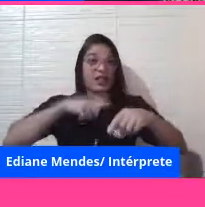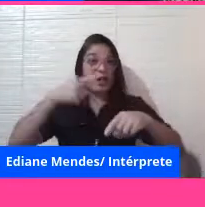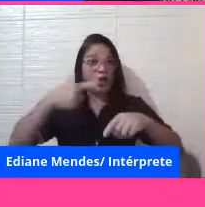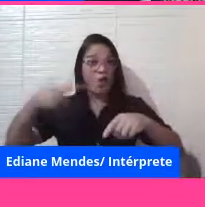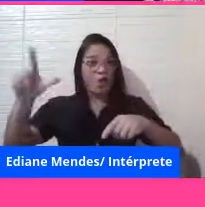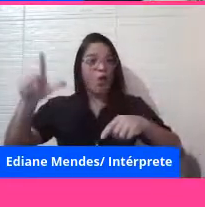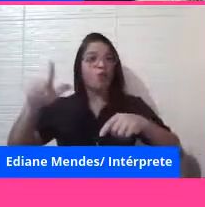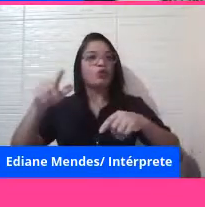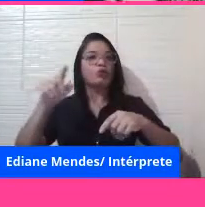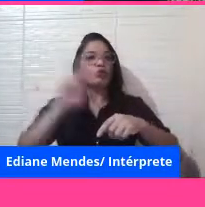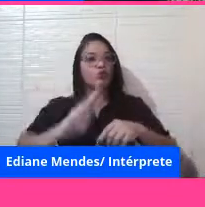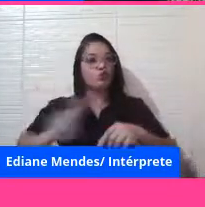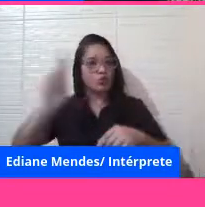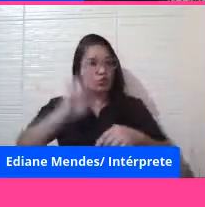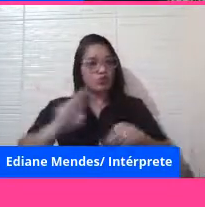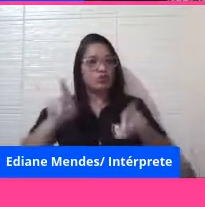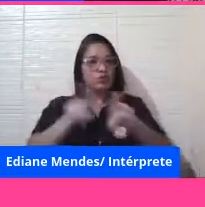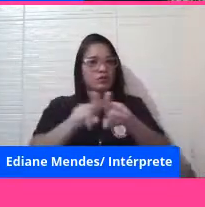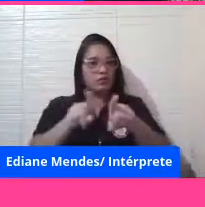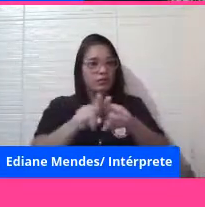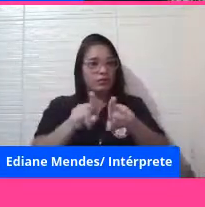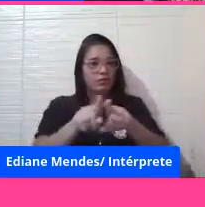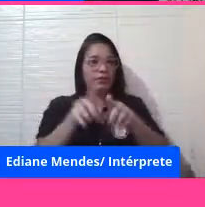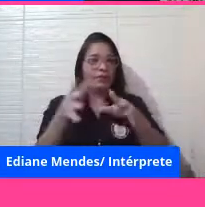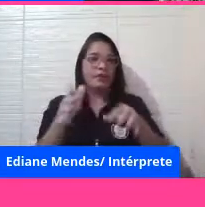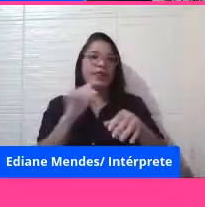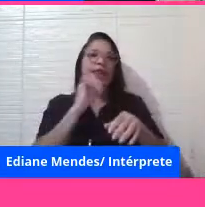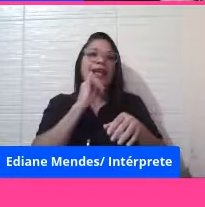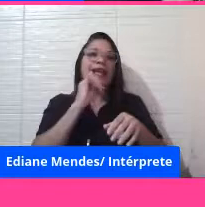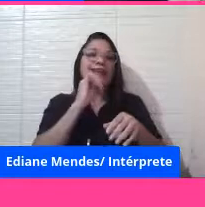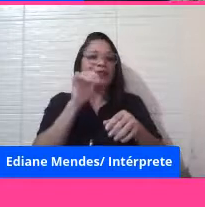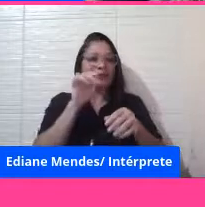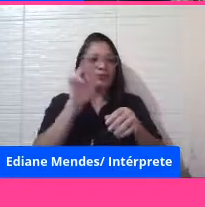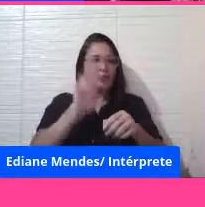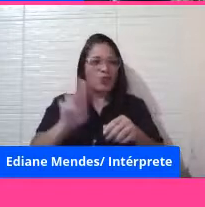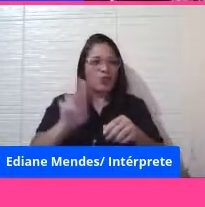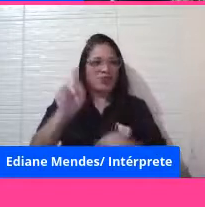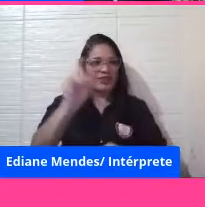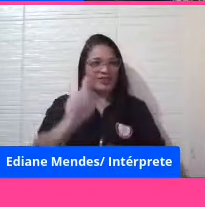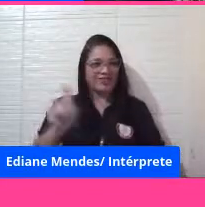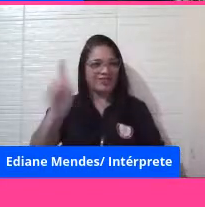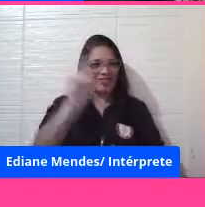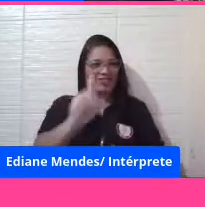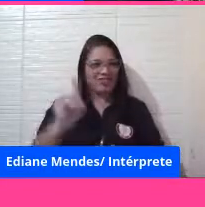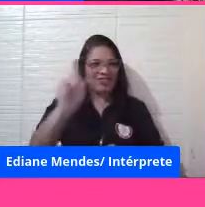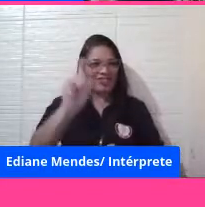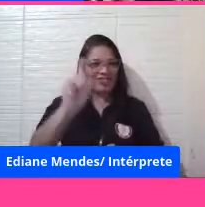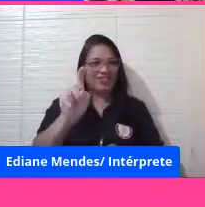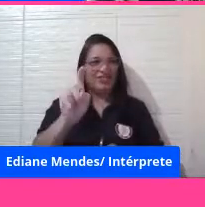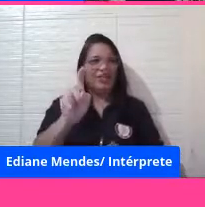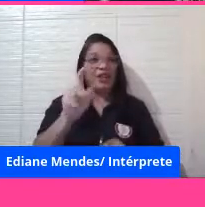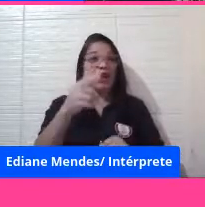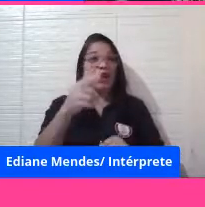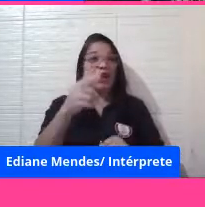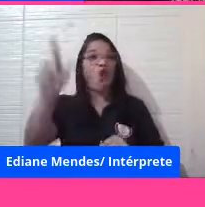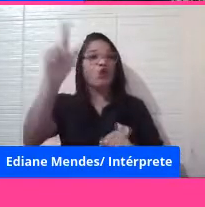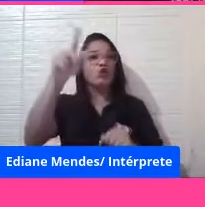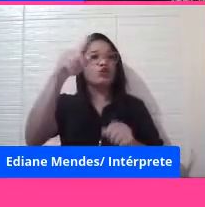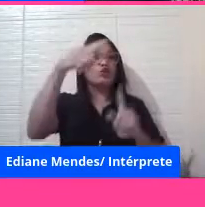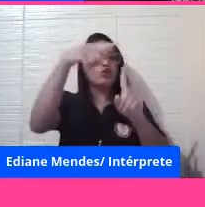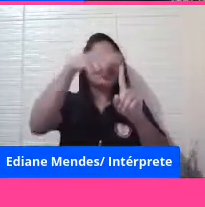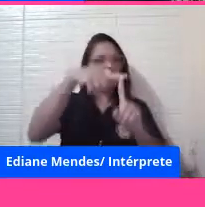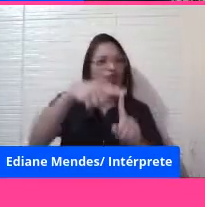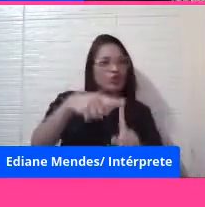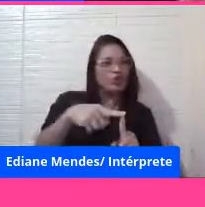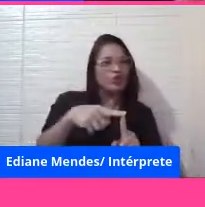de utilizar um display, né, em vez de utilizar um projetor, você vai utilizar um display, uma tela de LCD também de